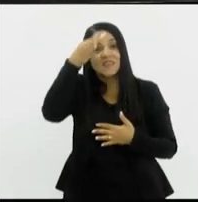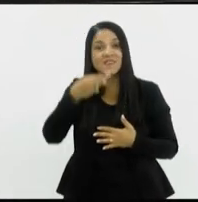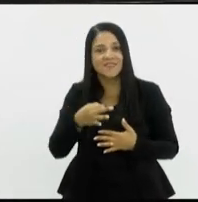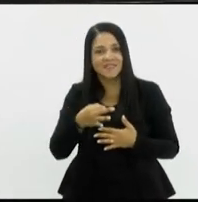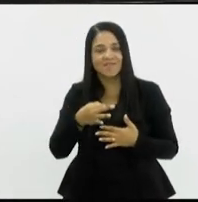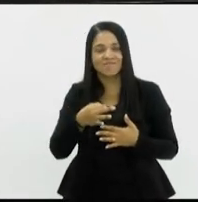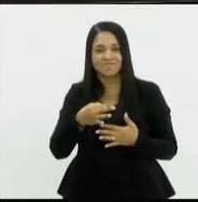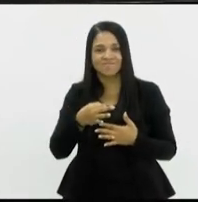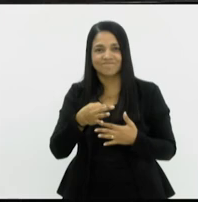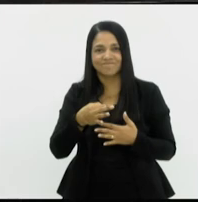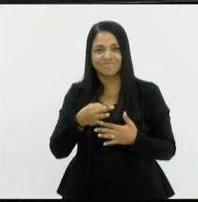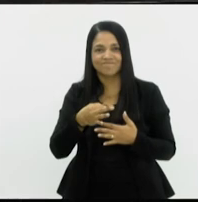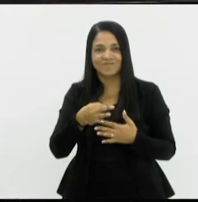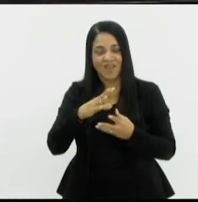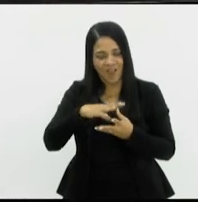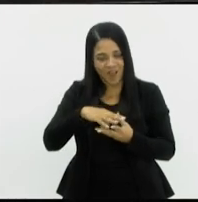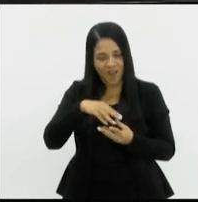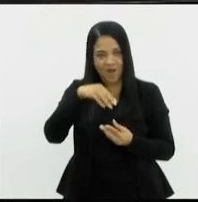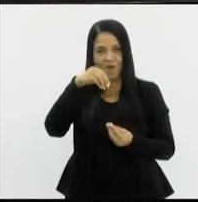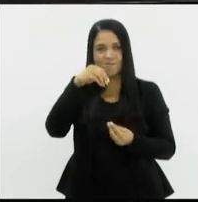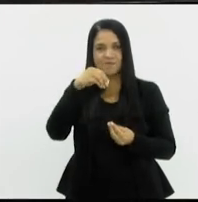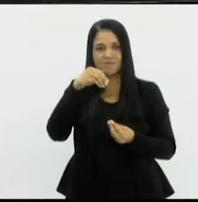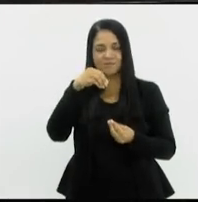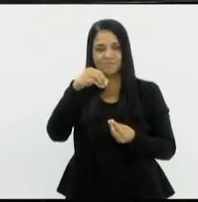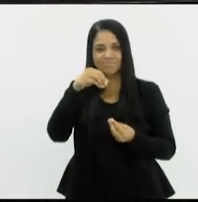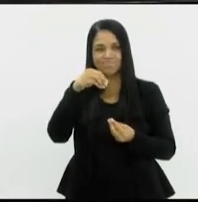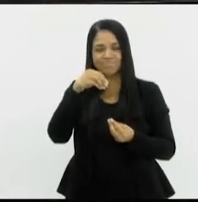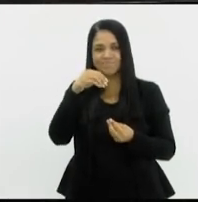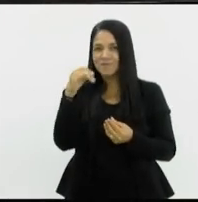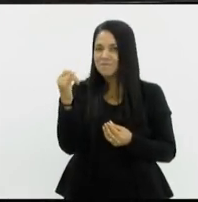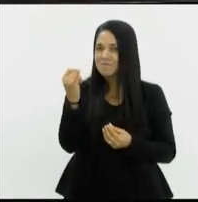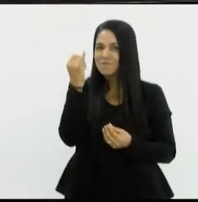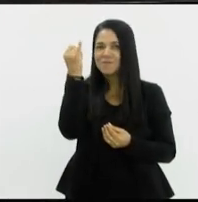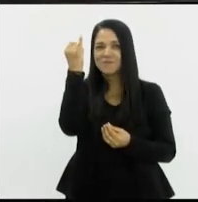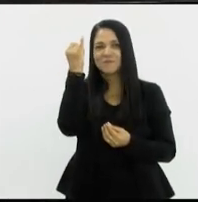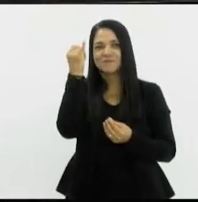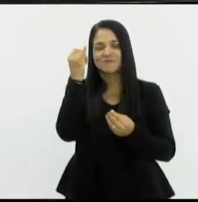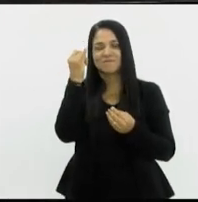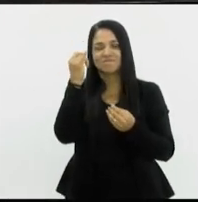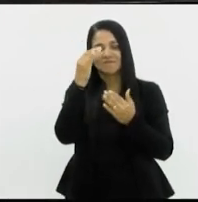que somente as almas nobres sabem